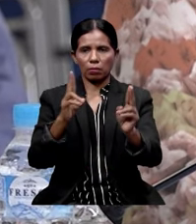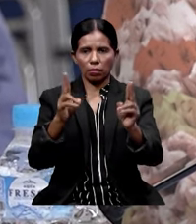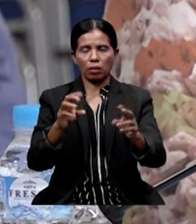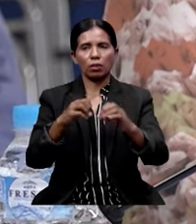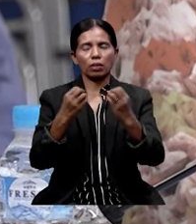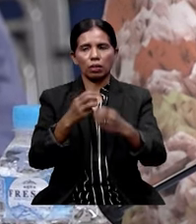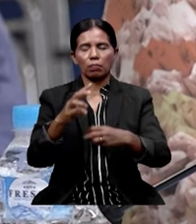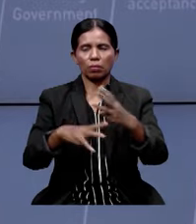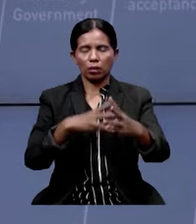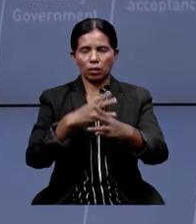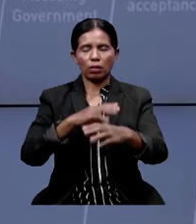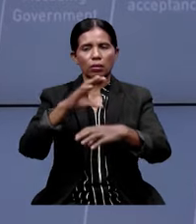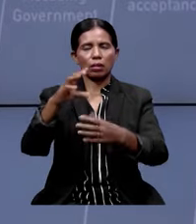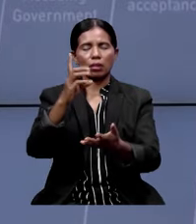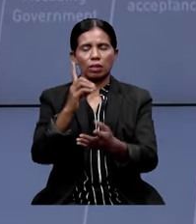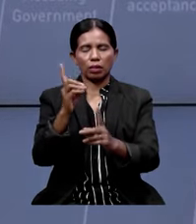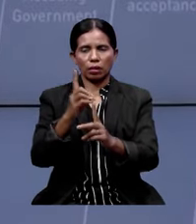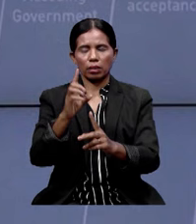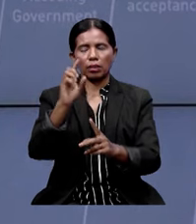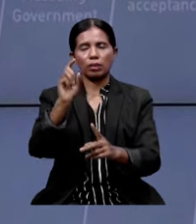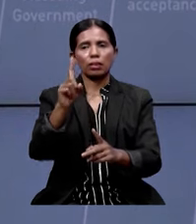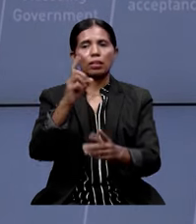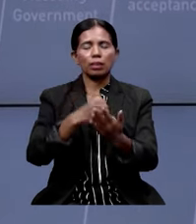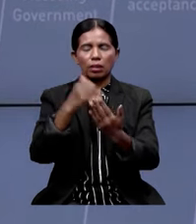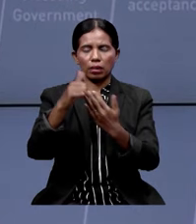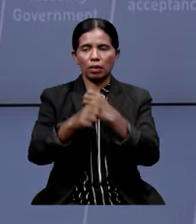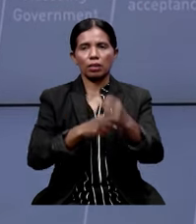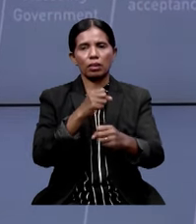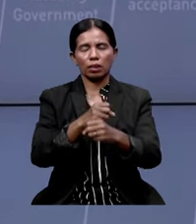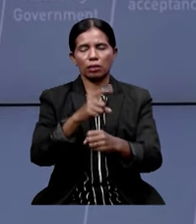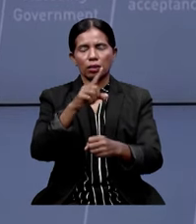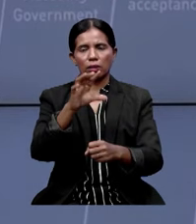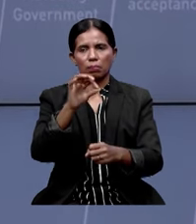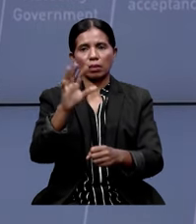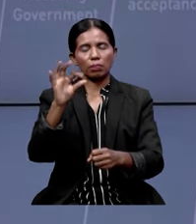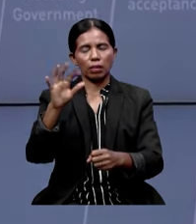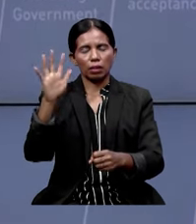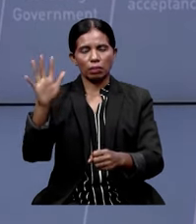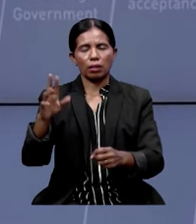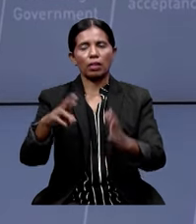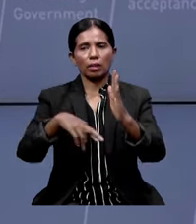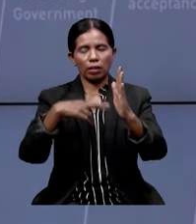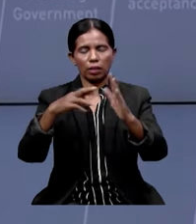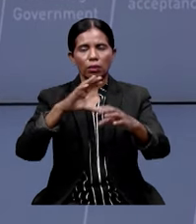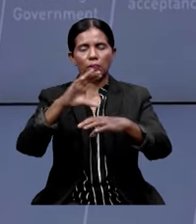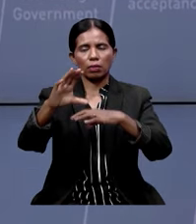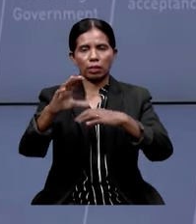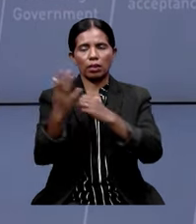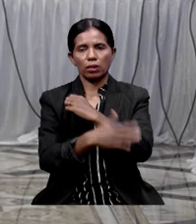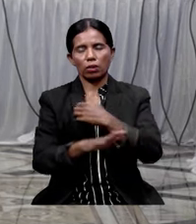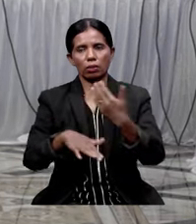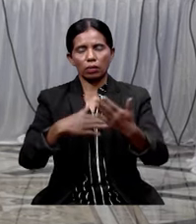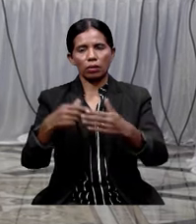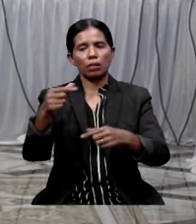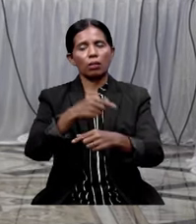Organisasi Mundial Komersiu hari alorong ida Janeiro tinang riwida tu siasian resin lima ho dihasoru regra komersiu internasional sira iha nivel global